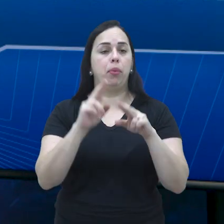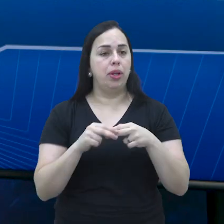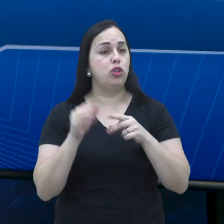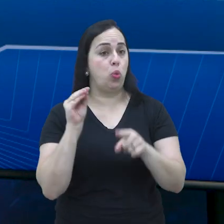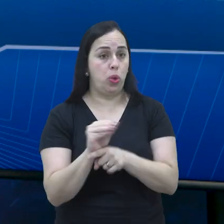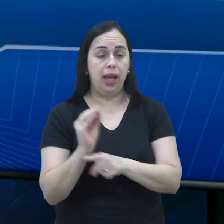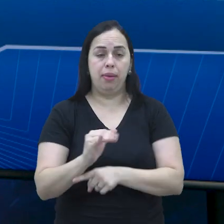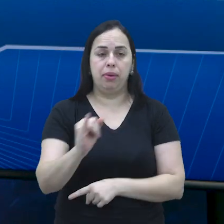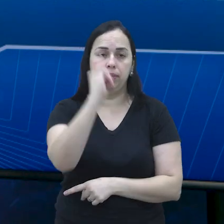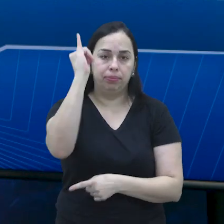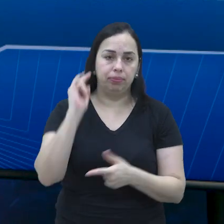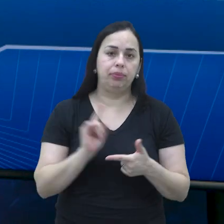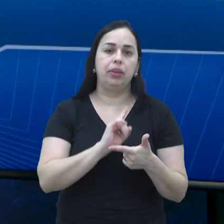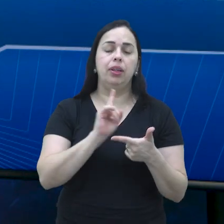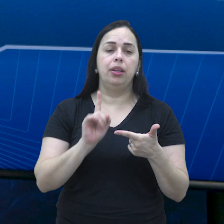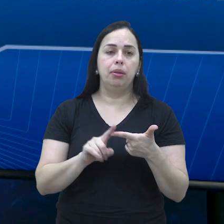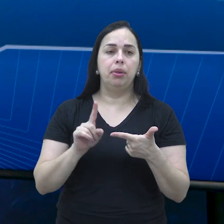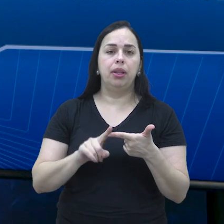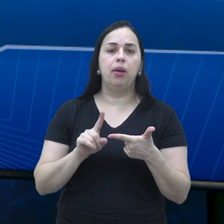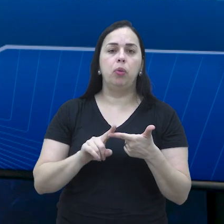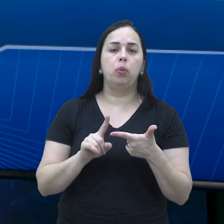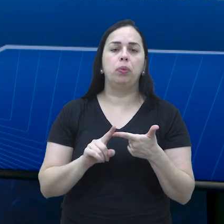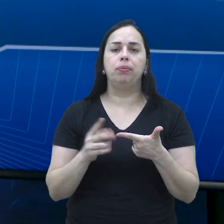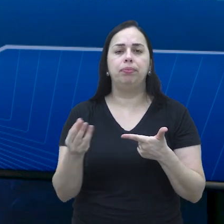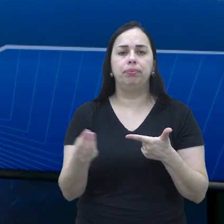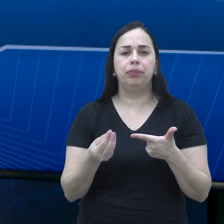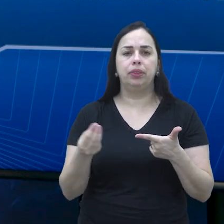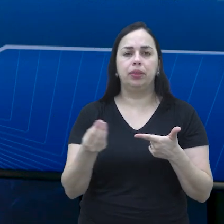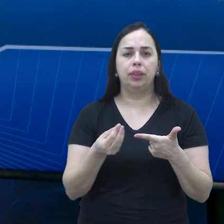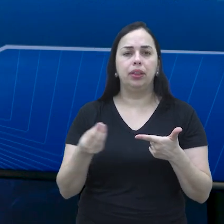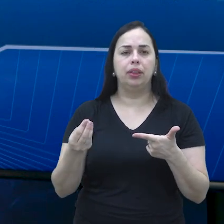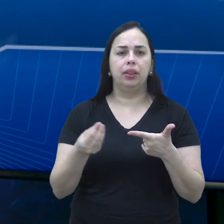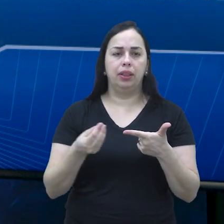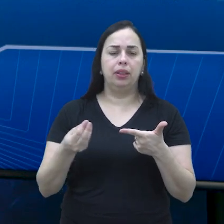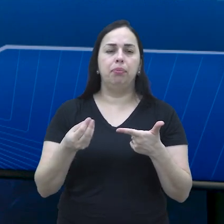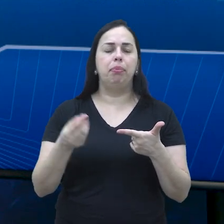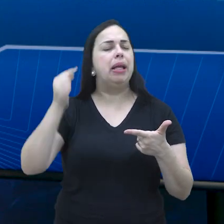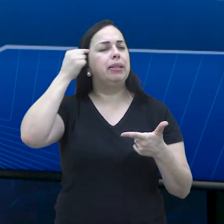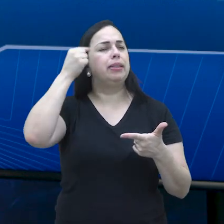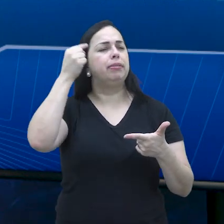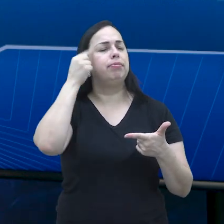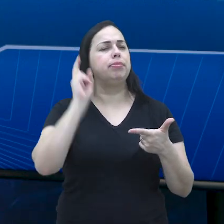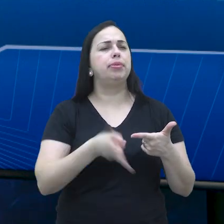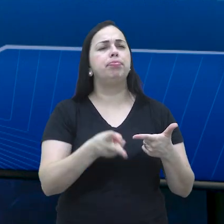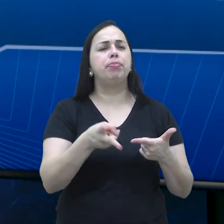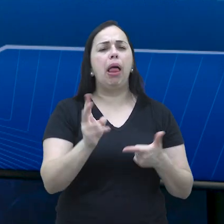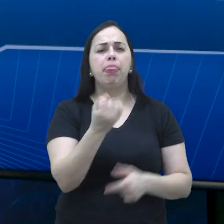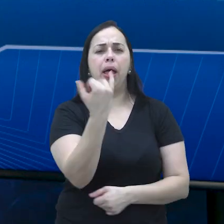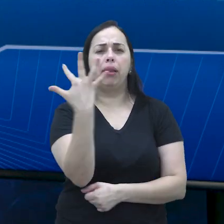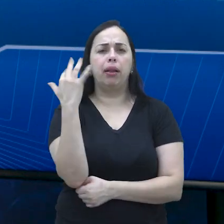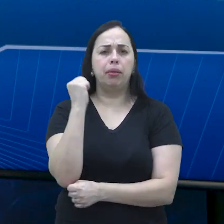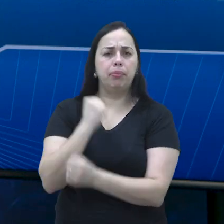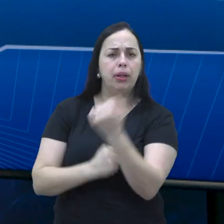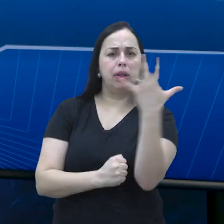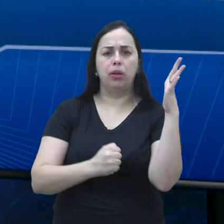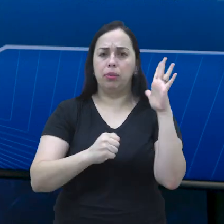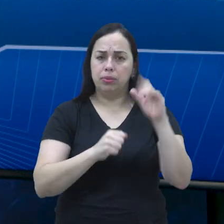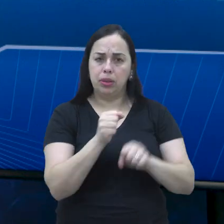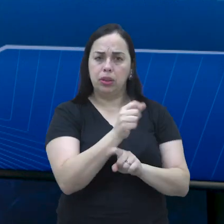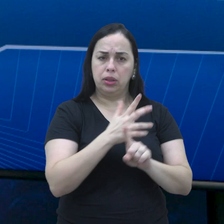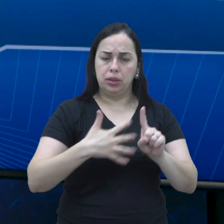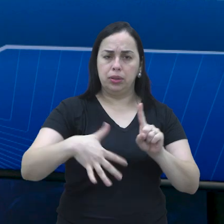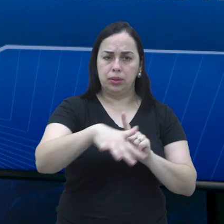E aí, a gente tem um conceito que seria das soluções baseadas na natureza, né? Então, essas